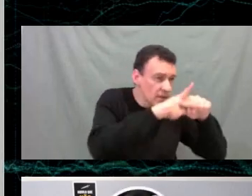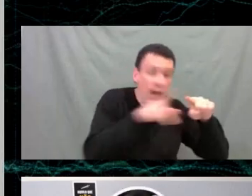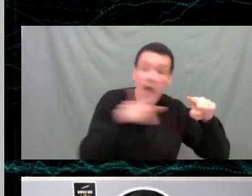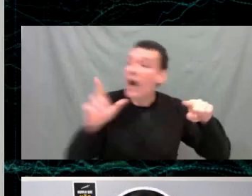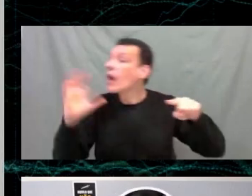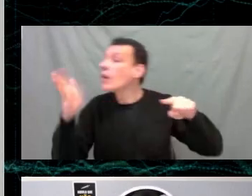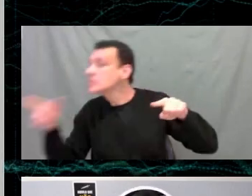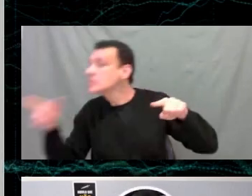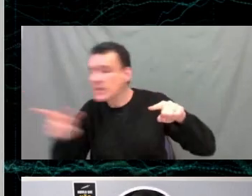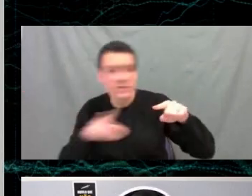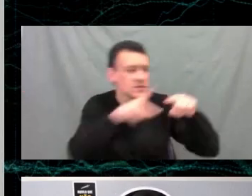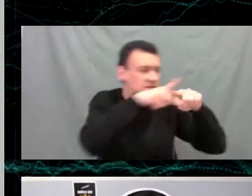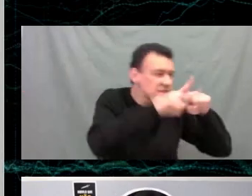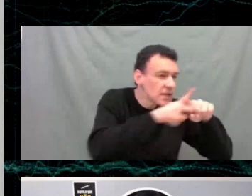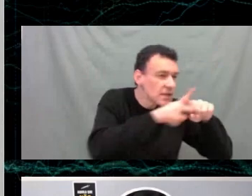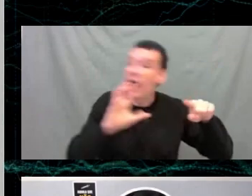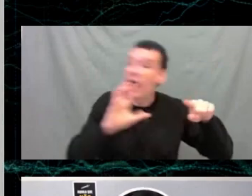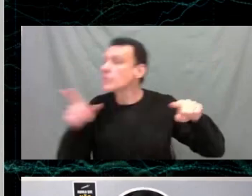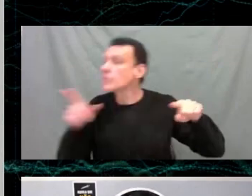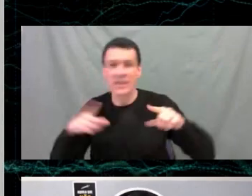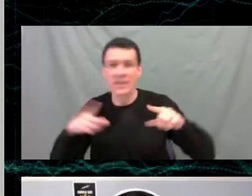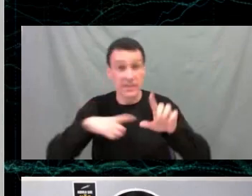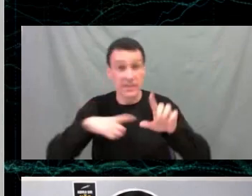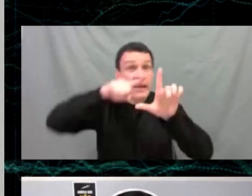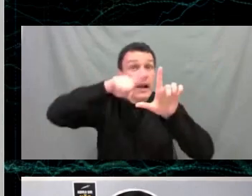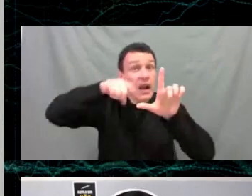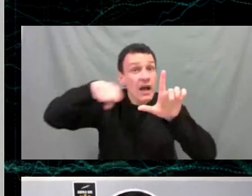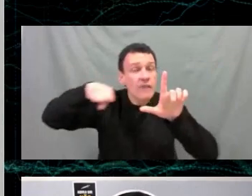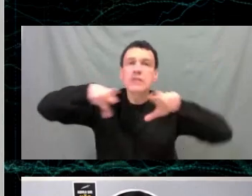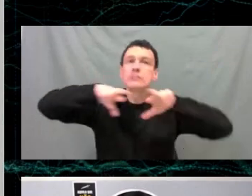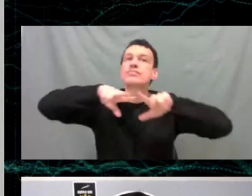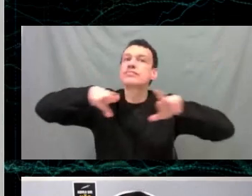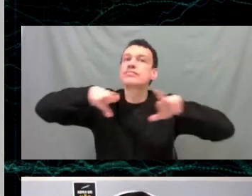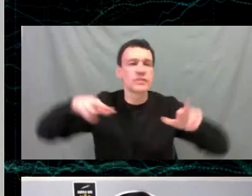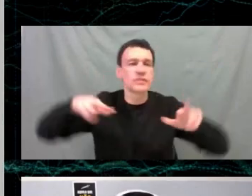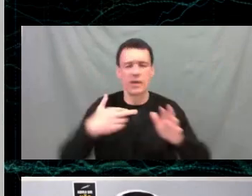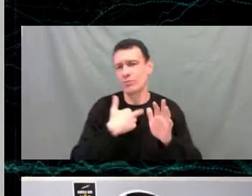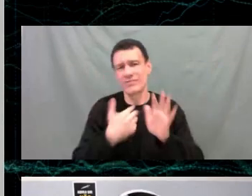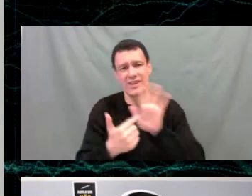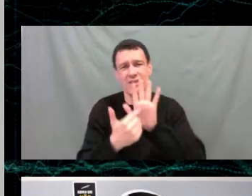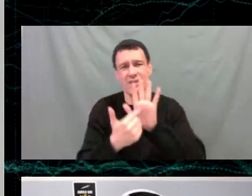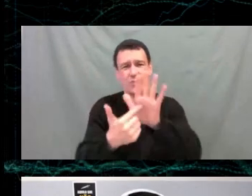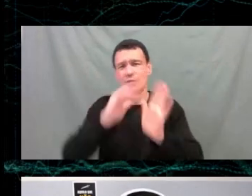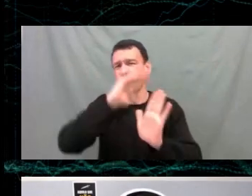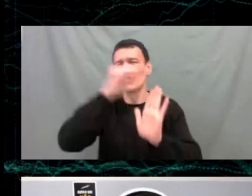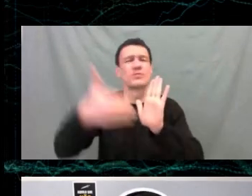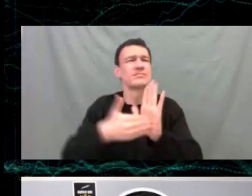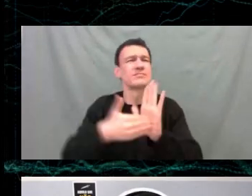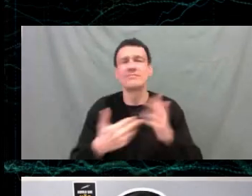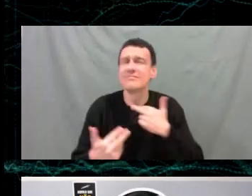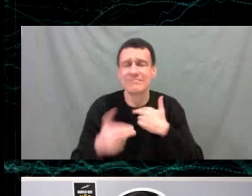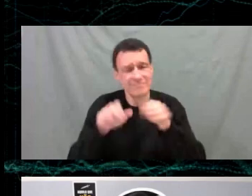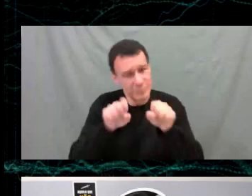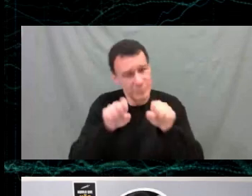conseguir mostrar agora, mas tem muitos outros gráficos que é interessante que vocês tenham o costume de olhar, analisar, para vocês conhecerem a saúde do ambiente,